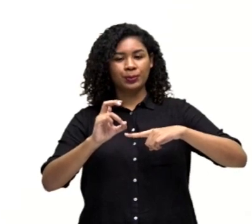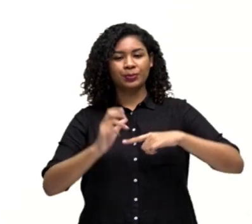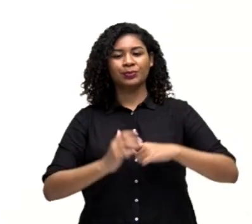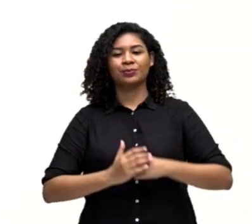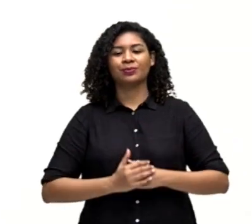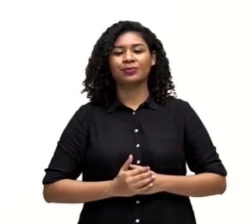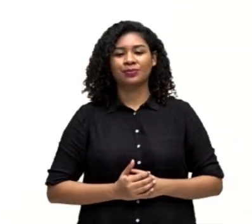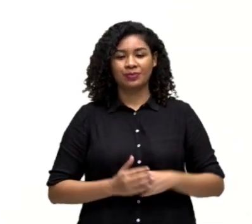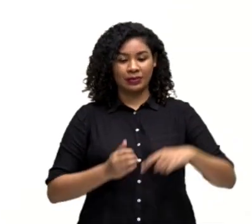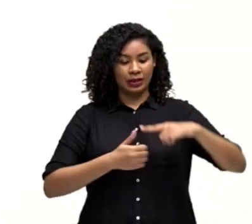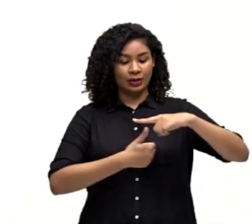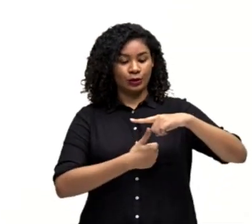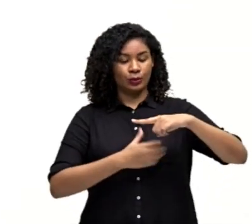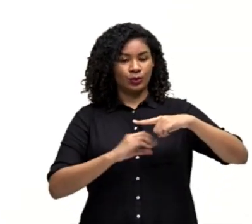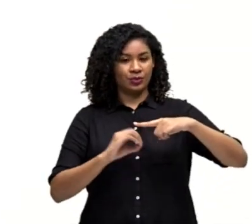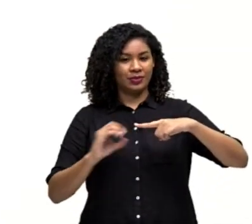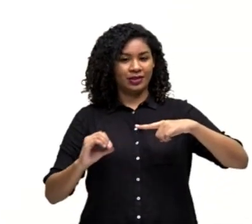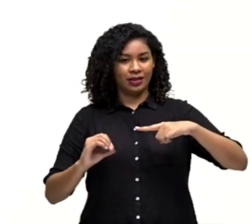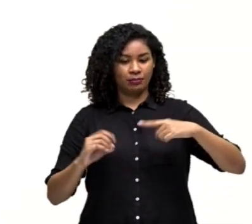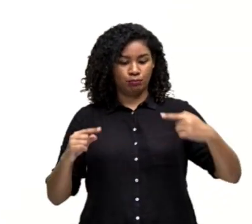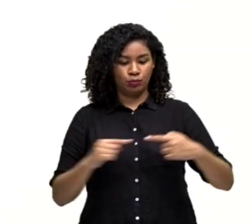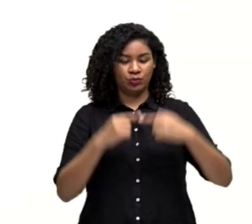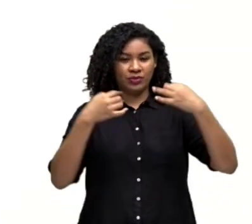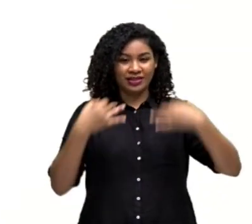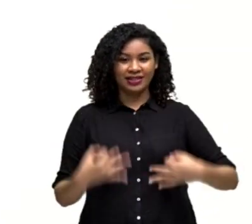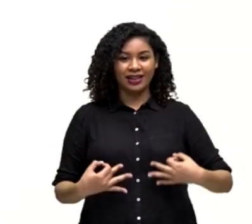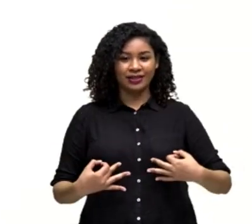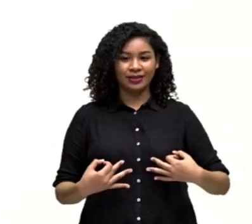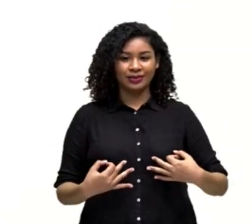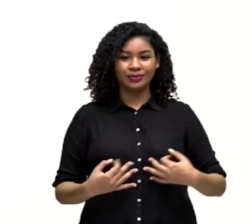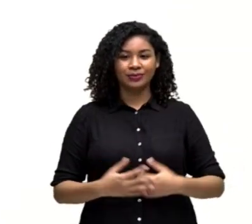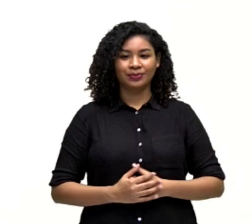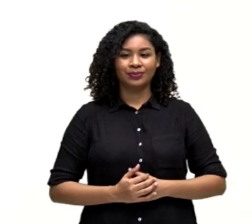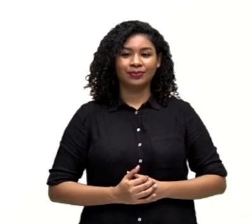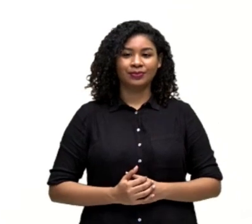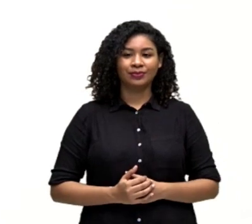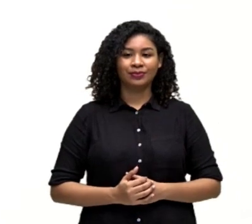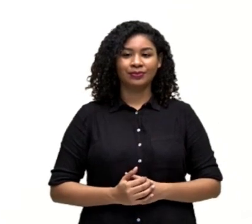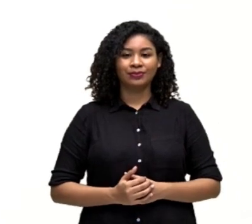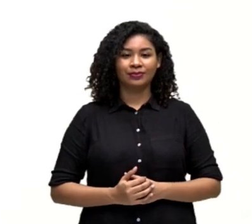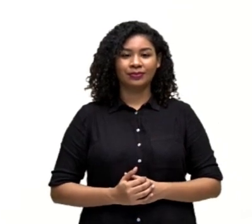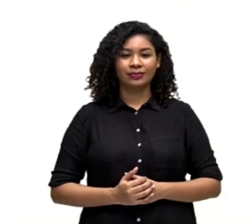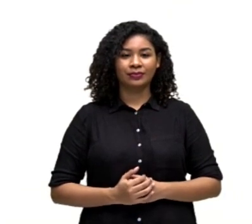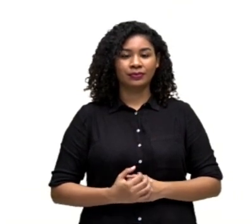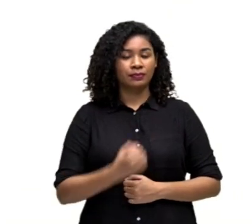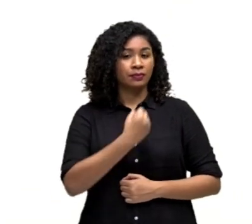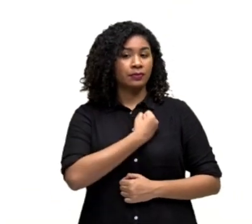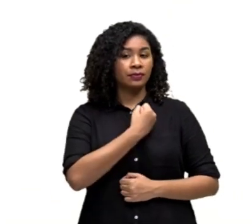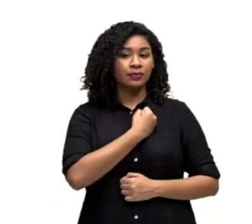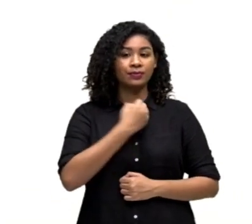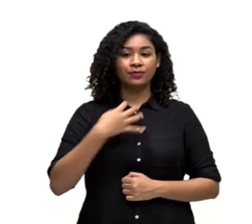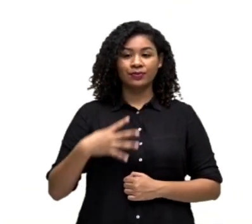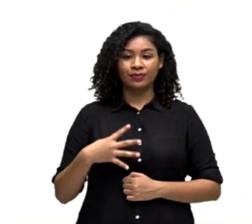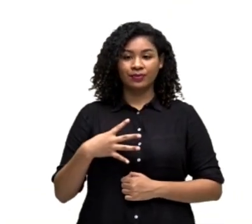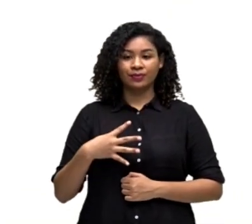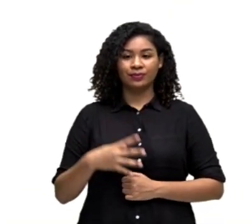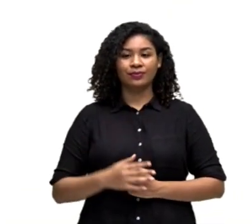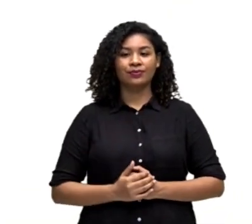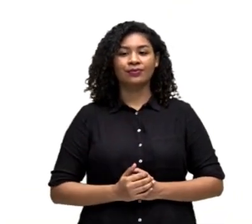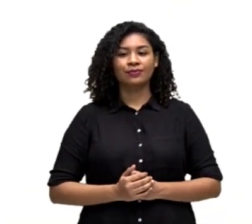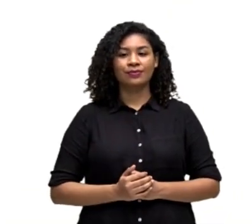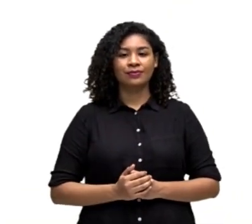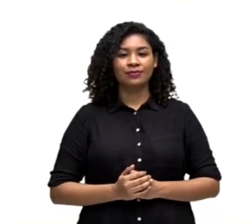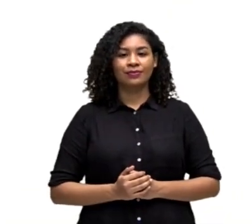205 sobre 100. Beleza? Tá bom? Ok. Questão de número 4 agora diz o